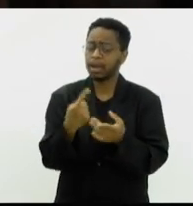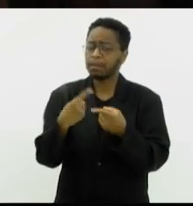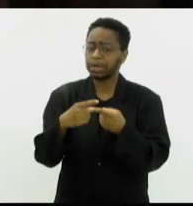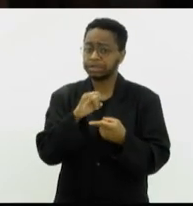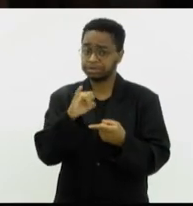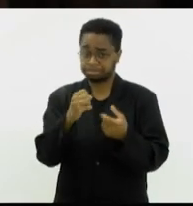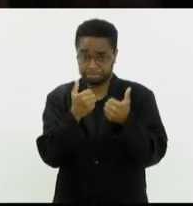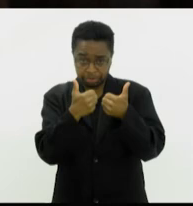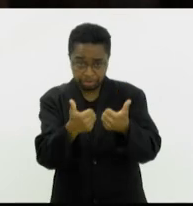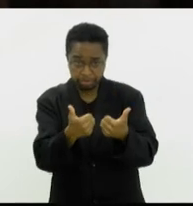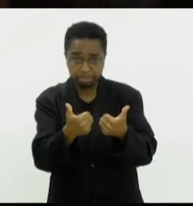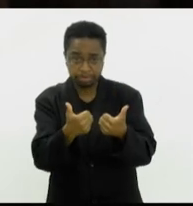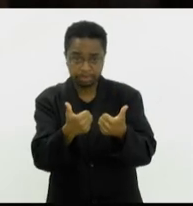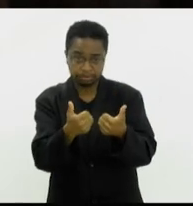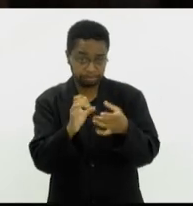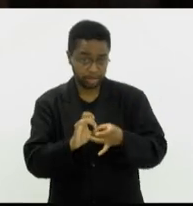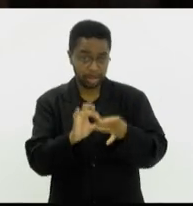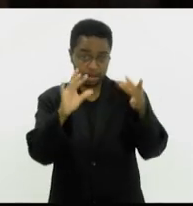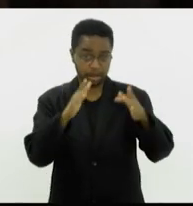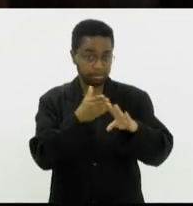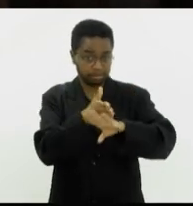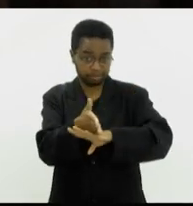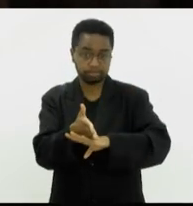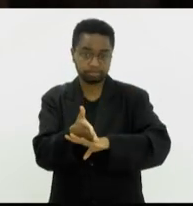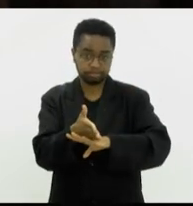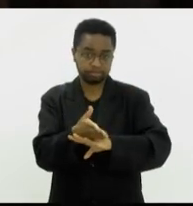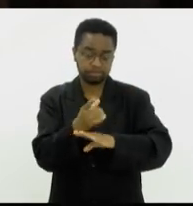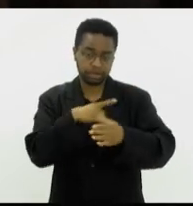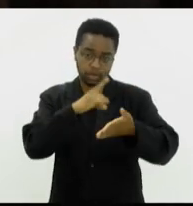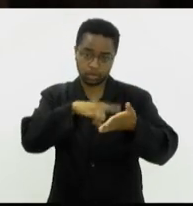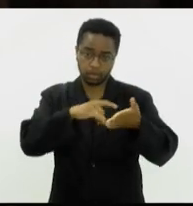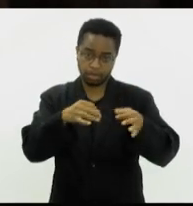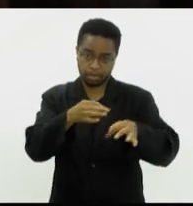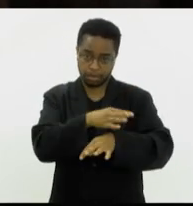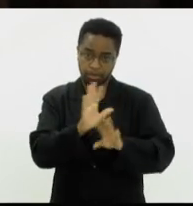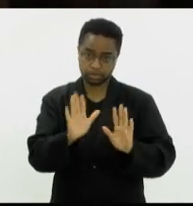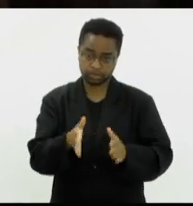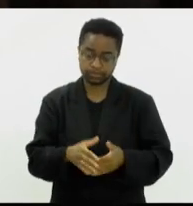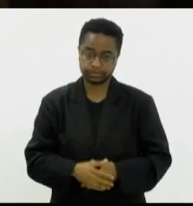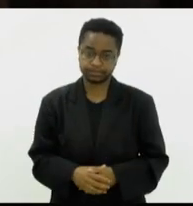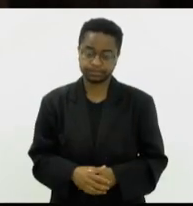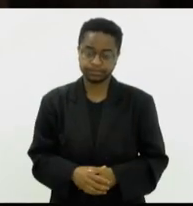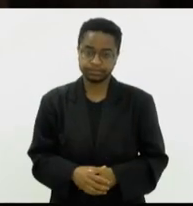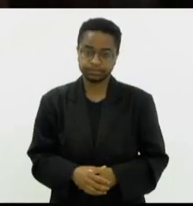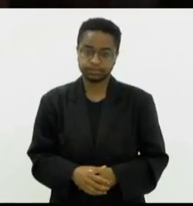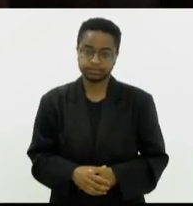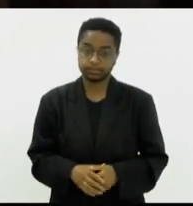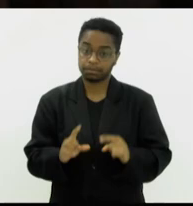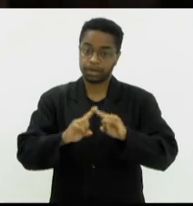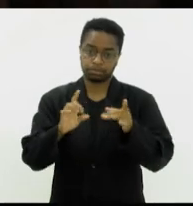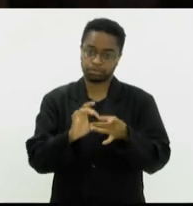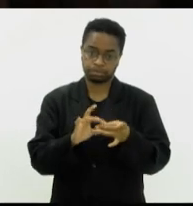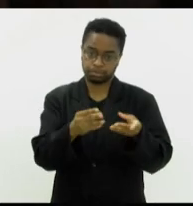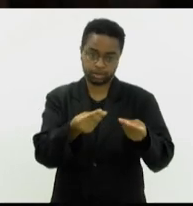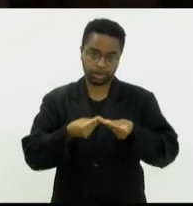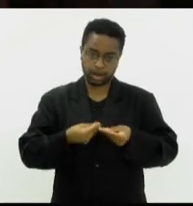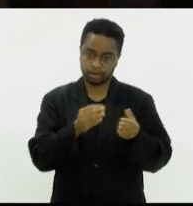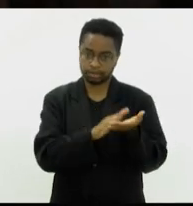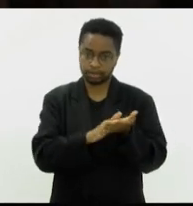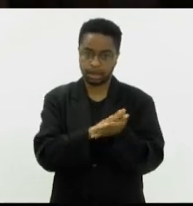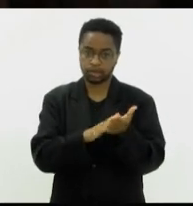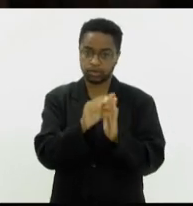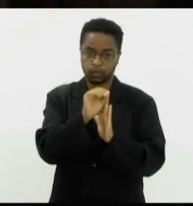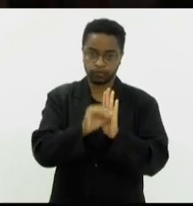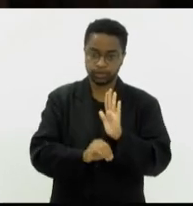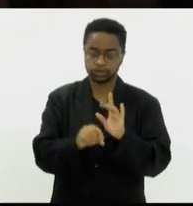tudo certo libera a documentação né mas enfim eh não liberaram os ofícios que nós